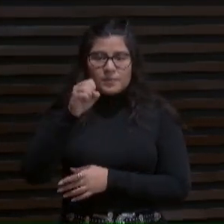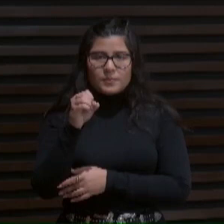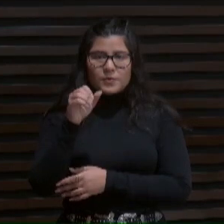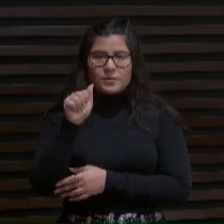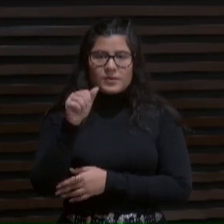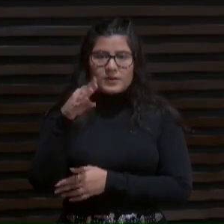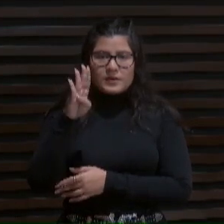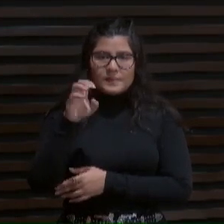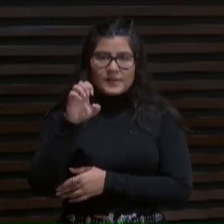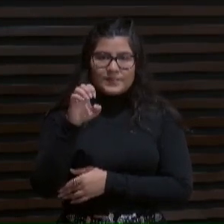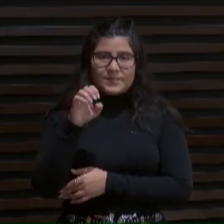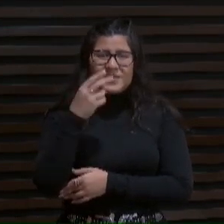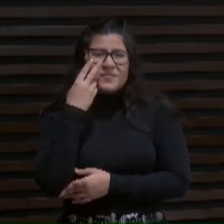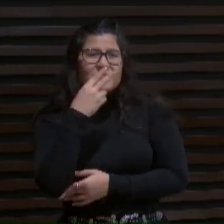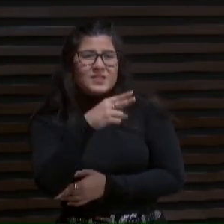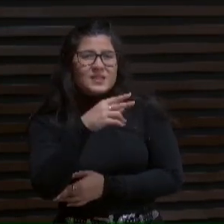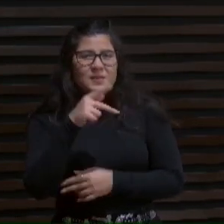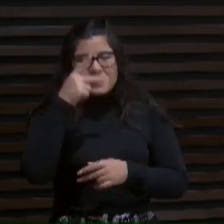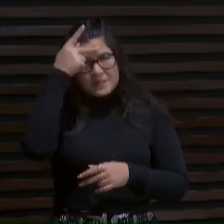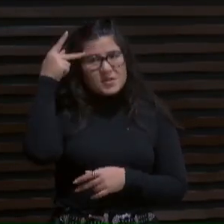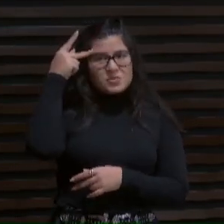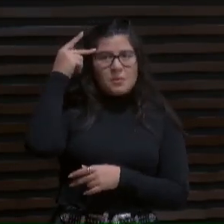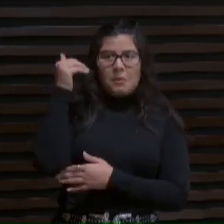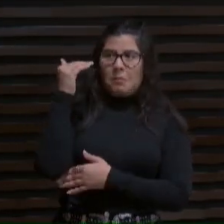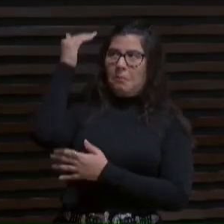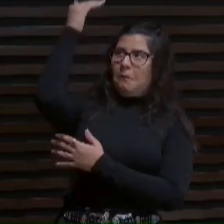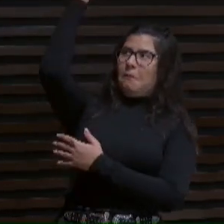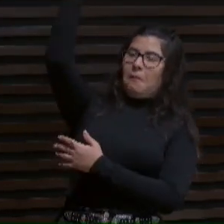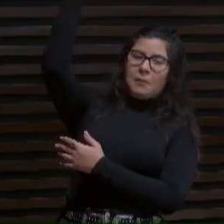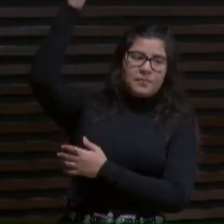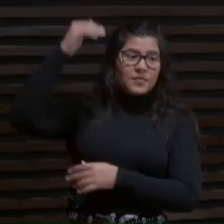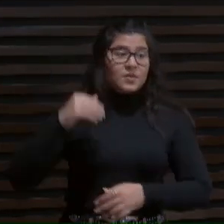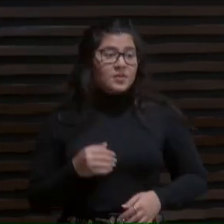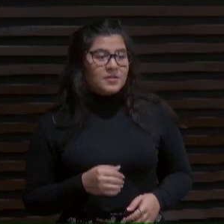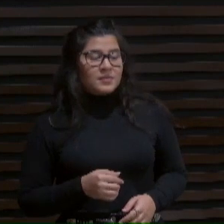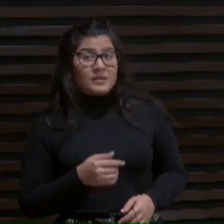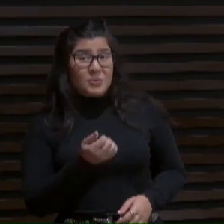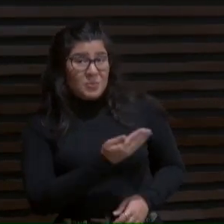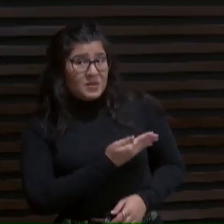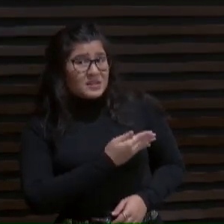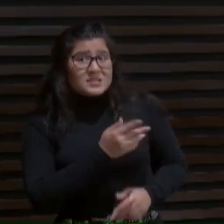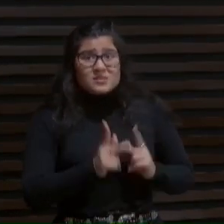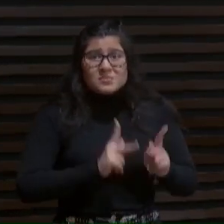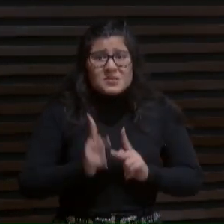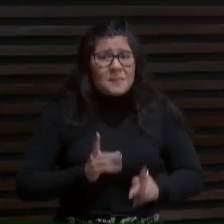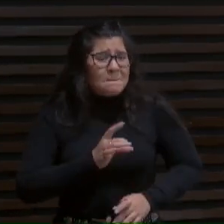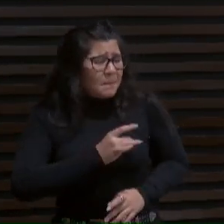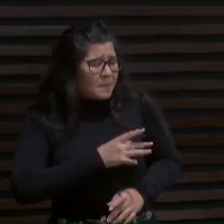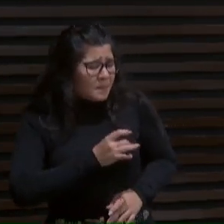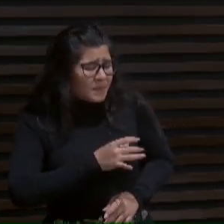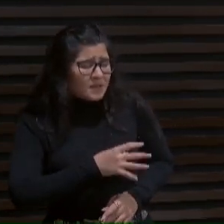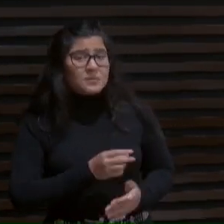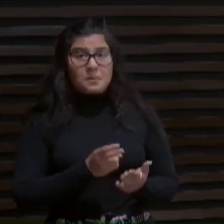os gigantes, não é? Na terra de Canaã, veio ao coração da maioria daquelas pessoas um medo. Embora